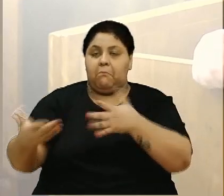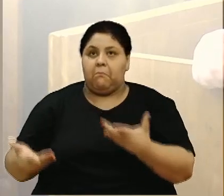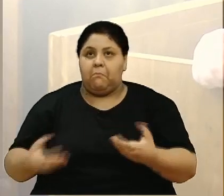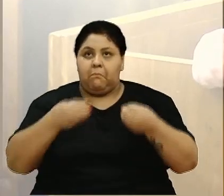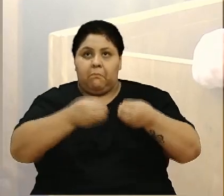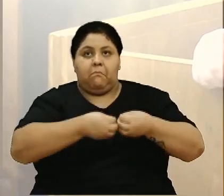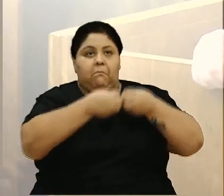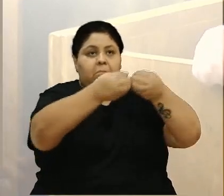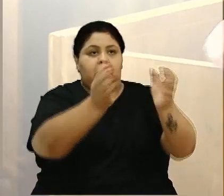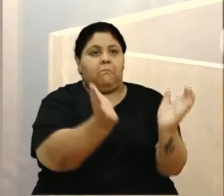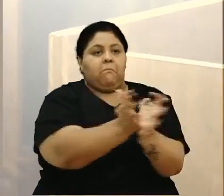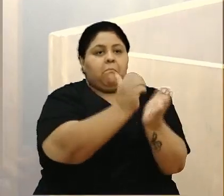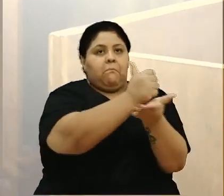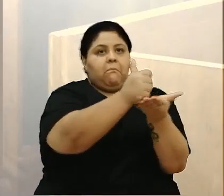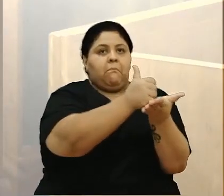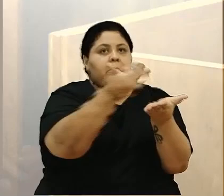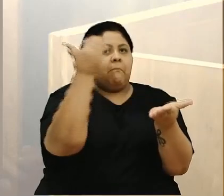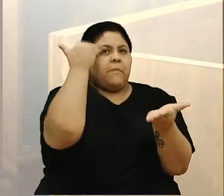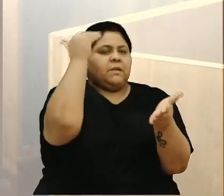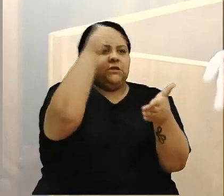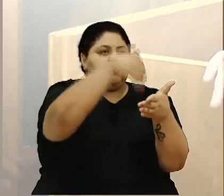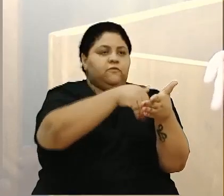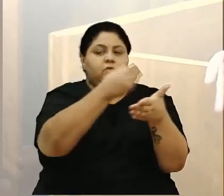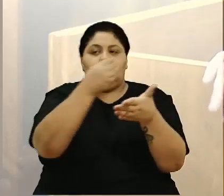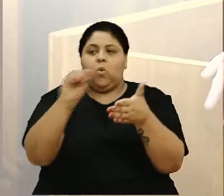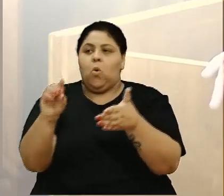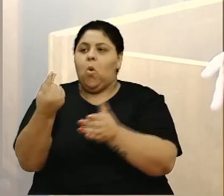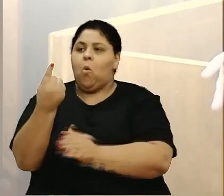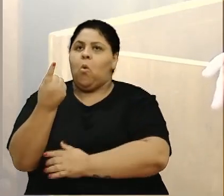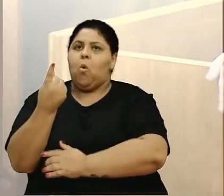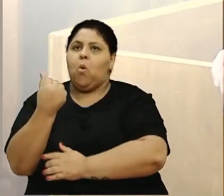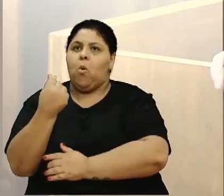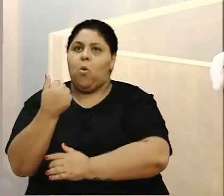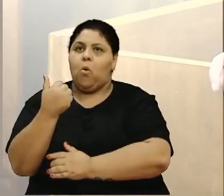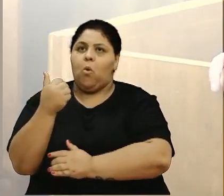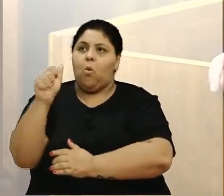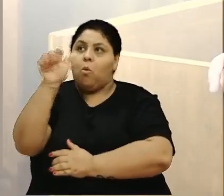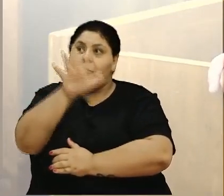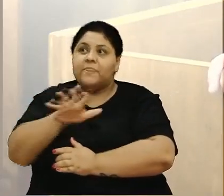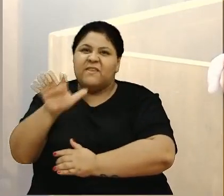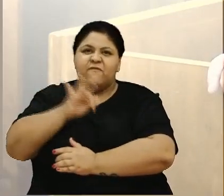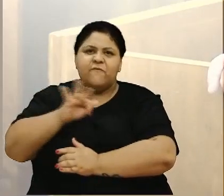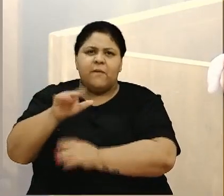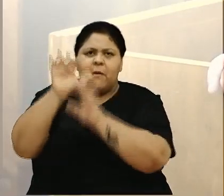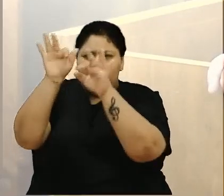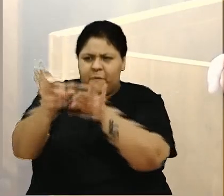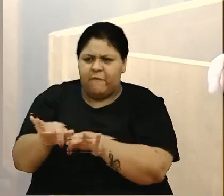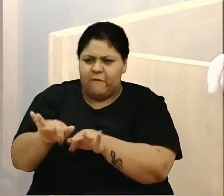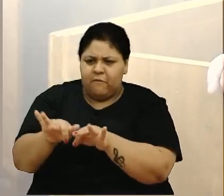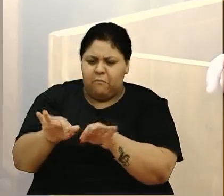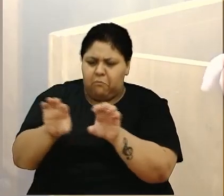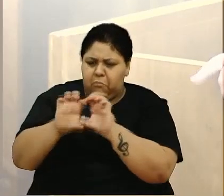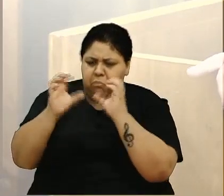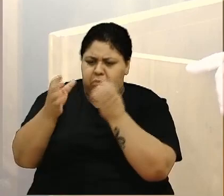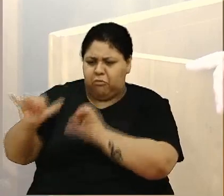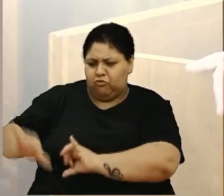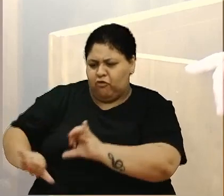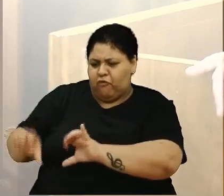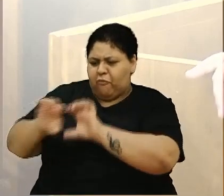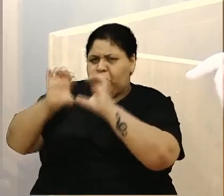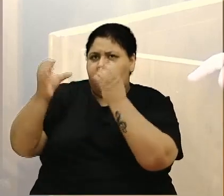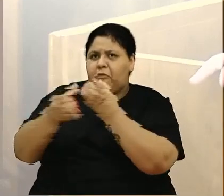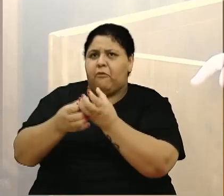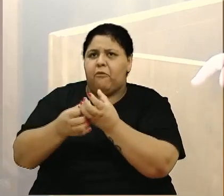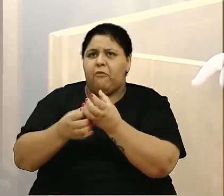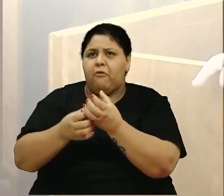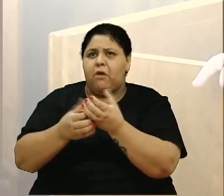uma cesta básica pensando em voto, ou daqueles de um valor em nível federal para acabar com o sofrimento de comunidades, né? Por exemplo, essa história